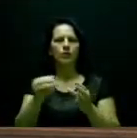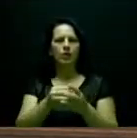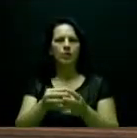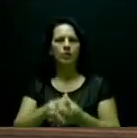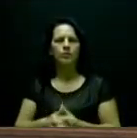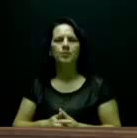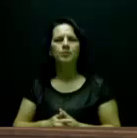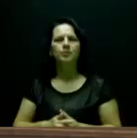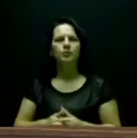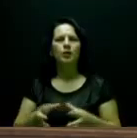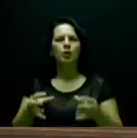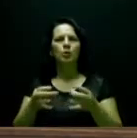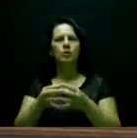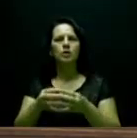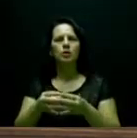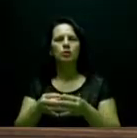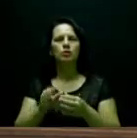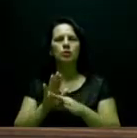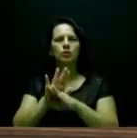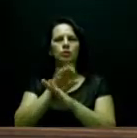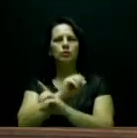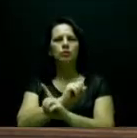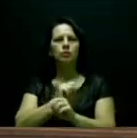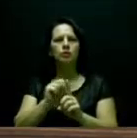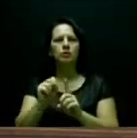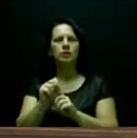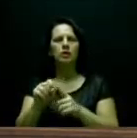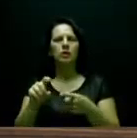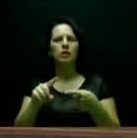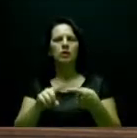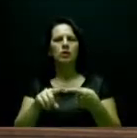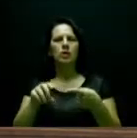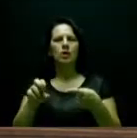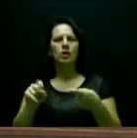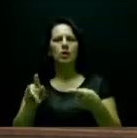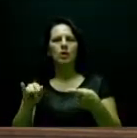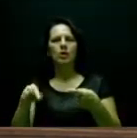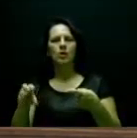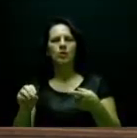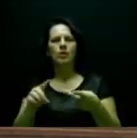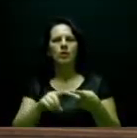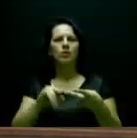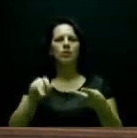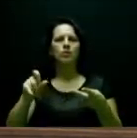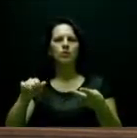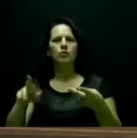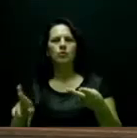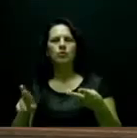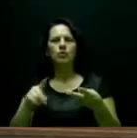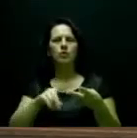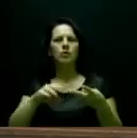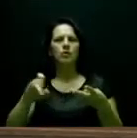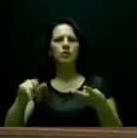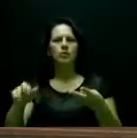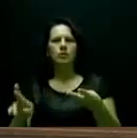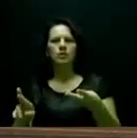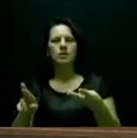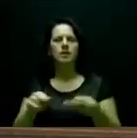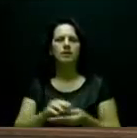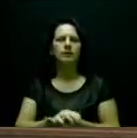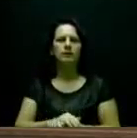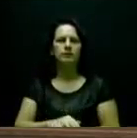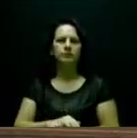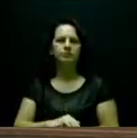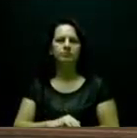membro. Comissão de Educação, Cultura e Assistência Social, Severino Tarcísio da Silva, presidente. Jair Ferreira Lucas, vice-presidente. César da Silva Nascimento,